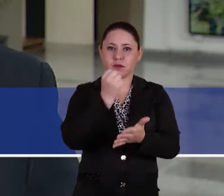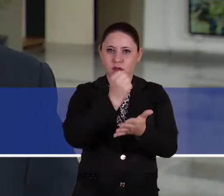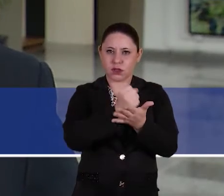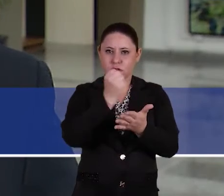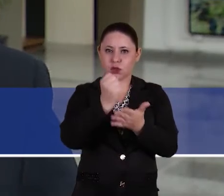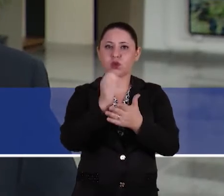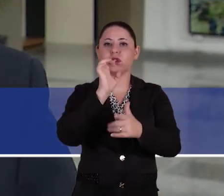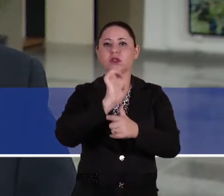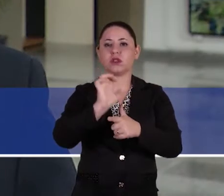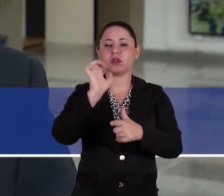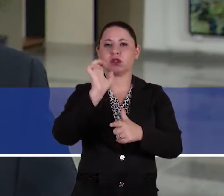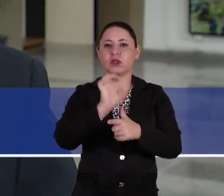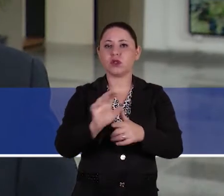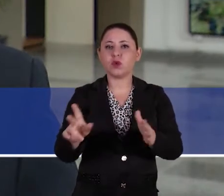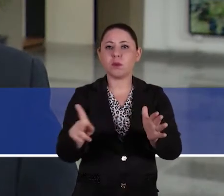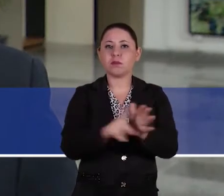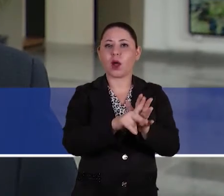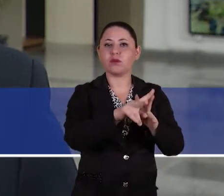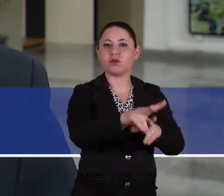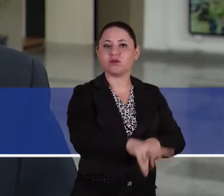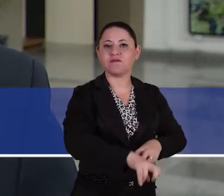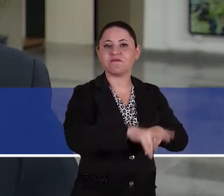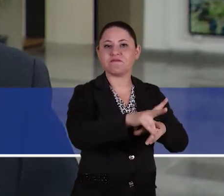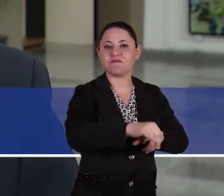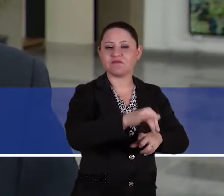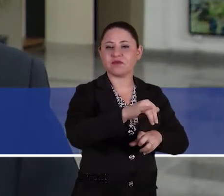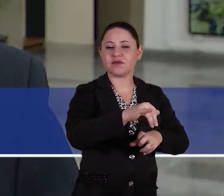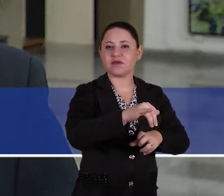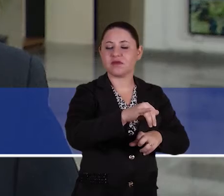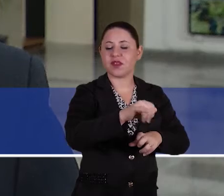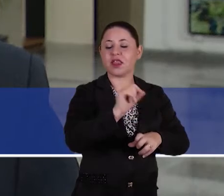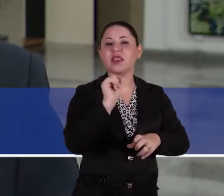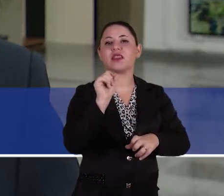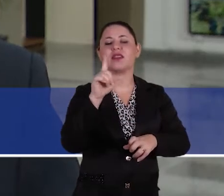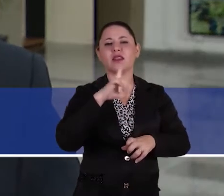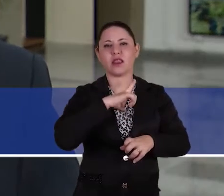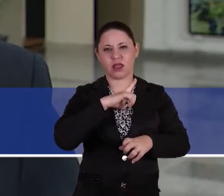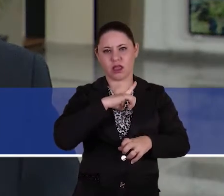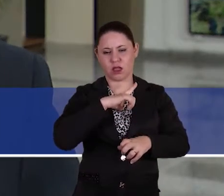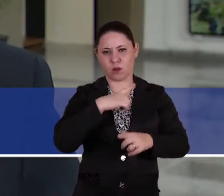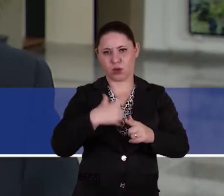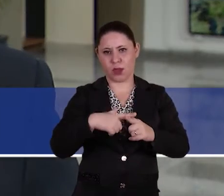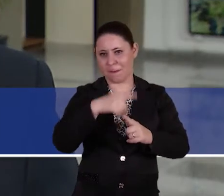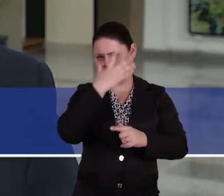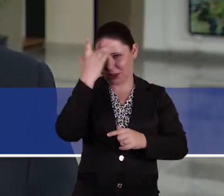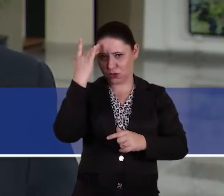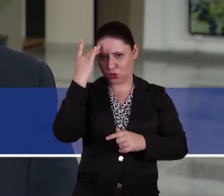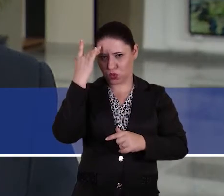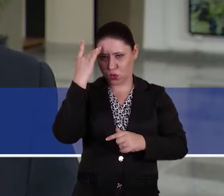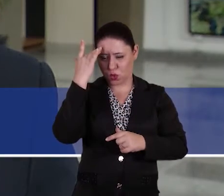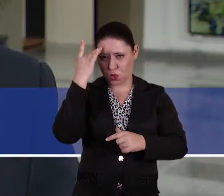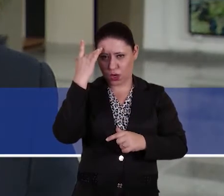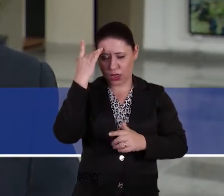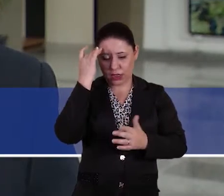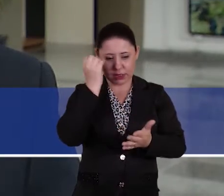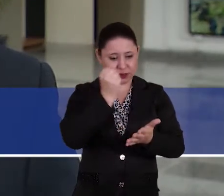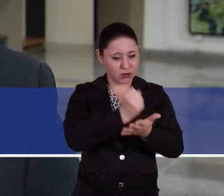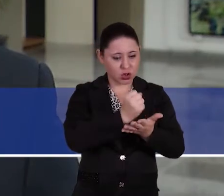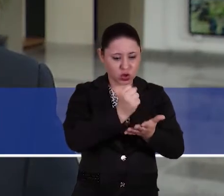a inscrição estadual do produtor rural provisória. Porque as pessoas que estão